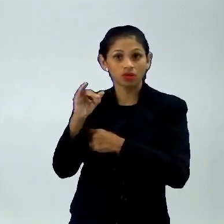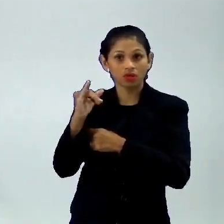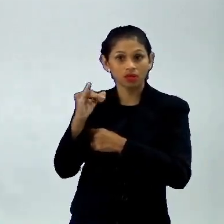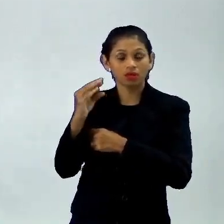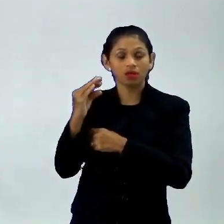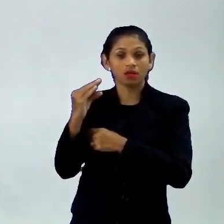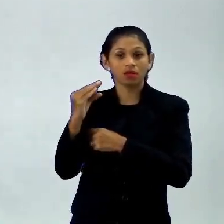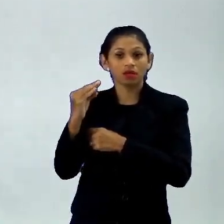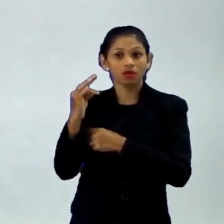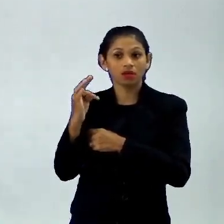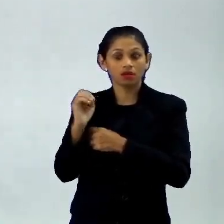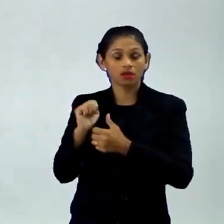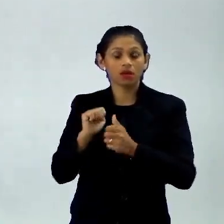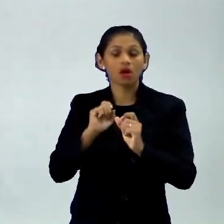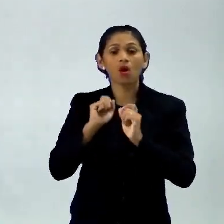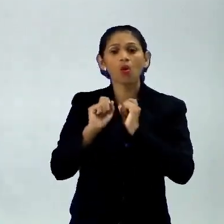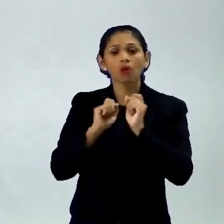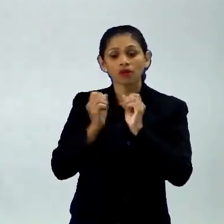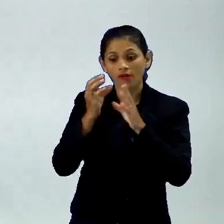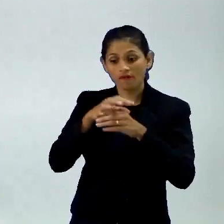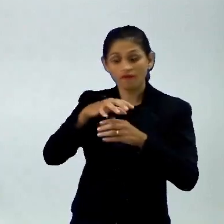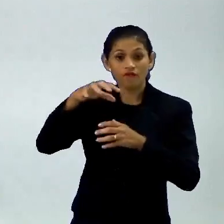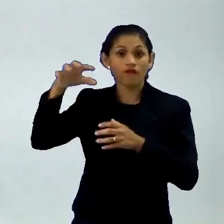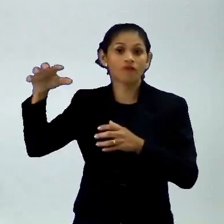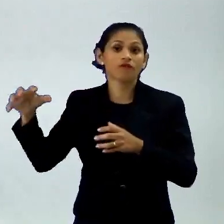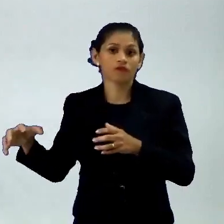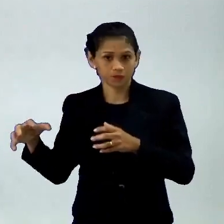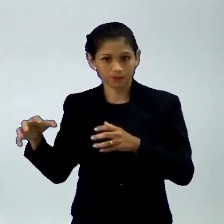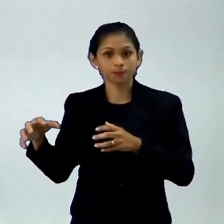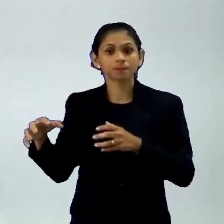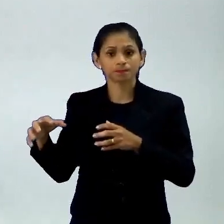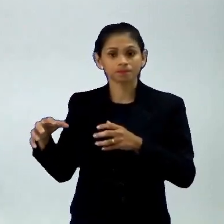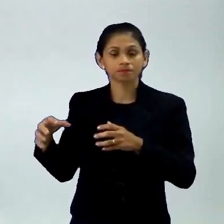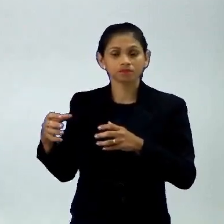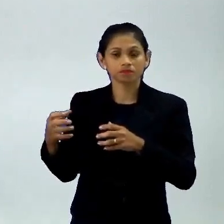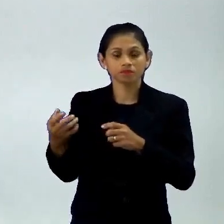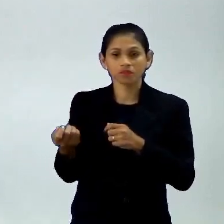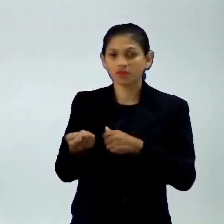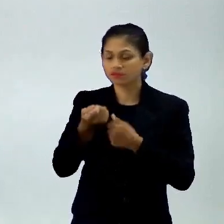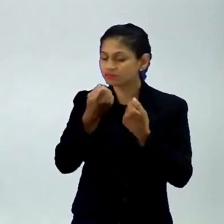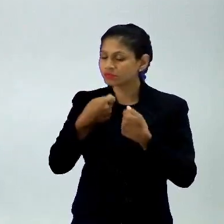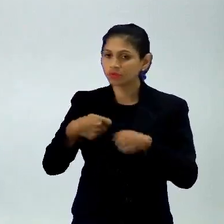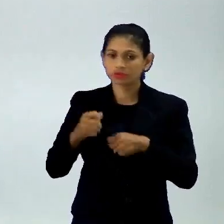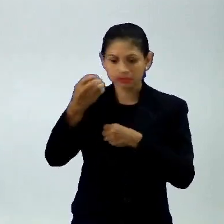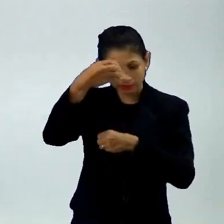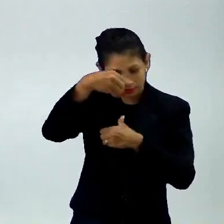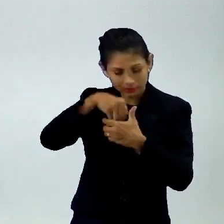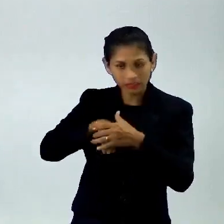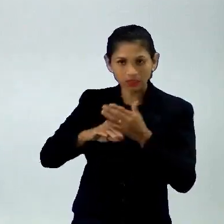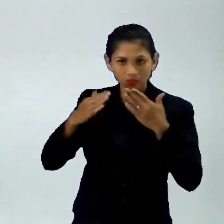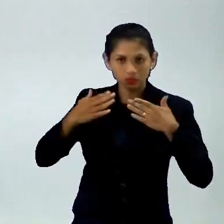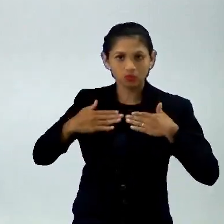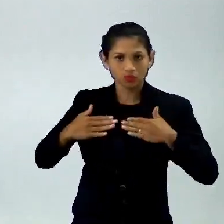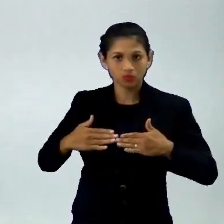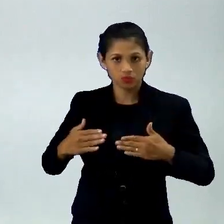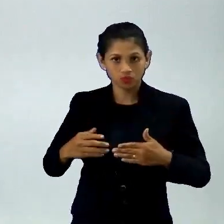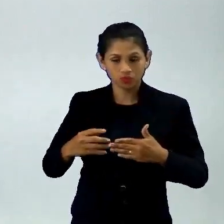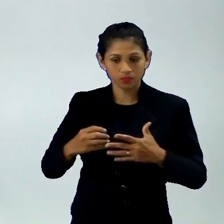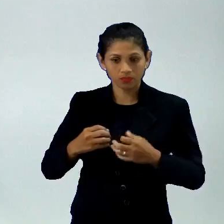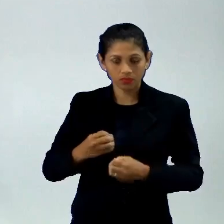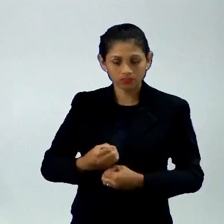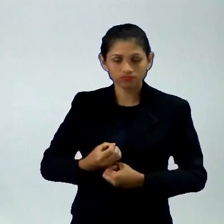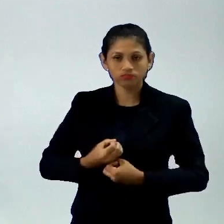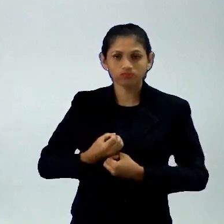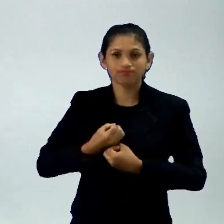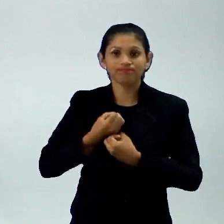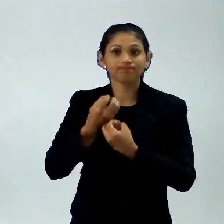limpeza, porque ele vai externalizar aquilo que não precisa continuar dentro do teu corpo naquele momento. E aí, no caso,